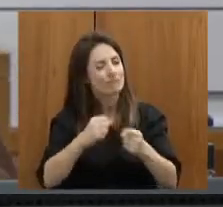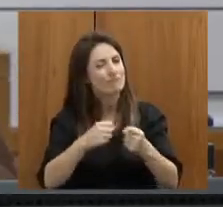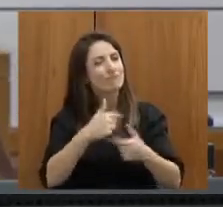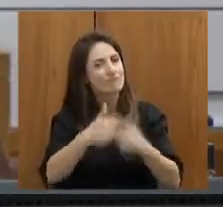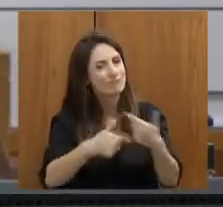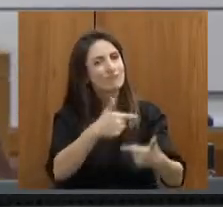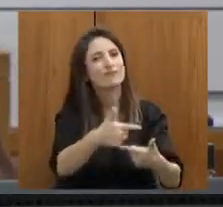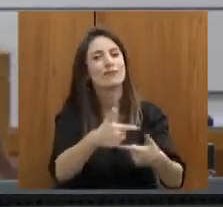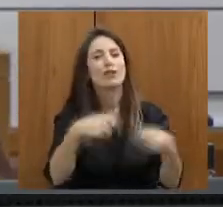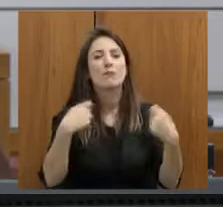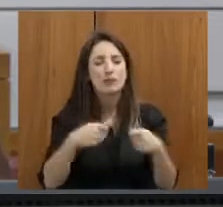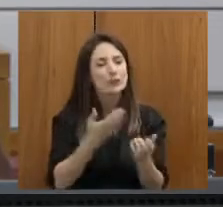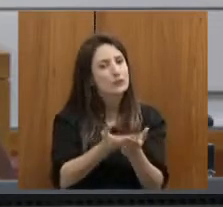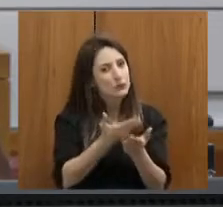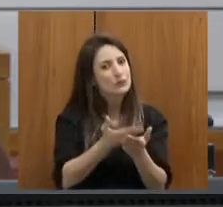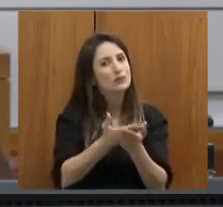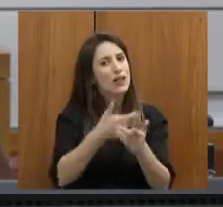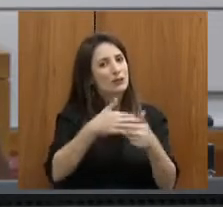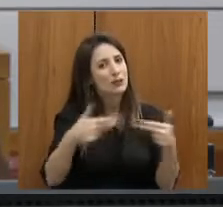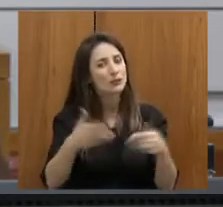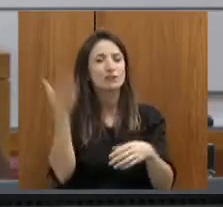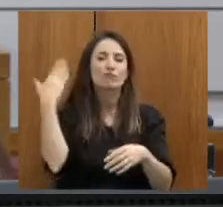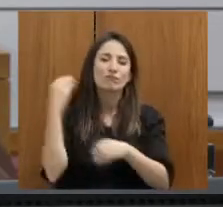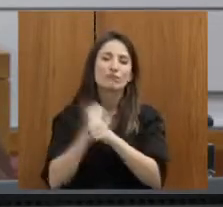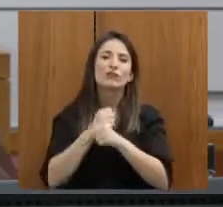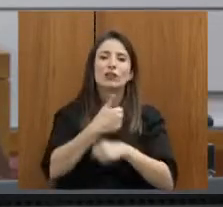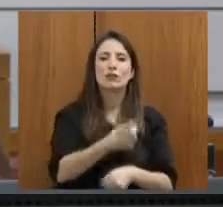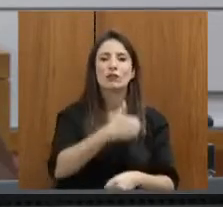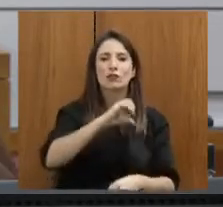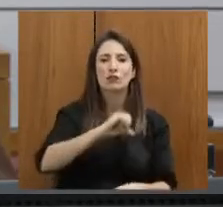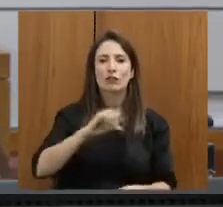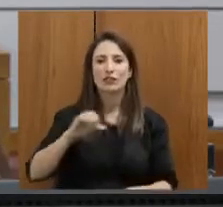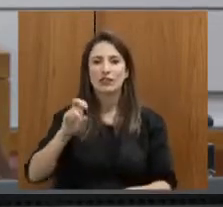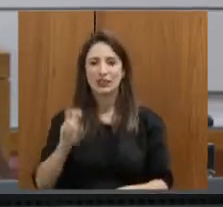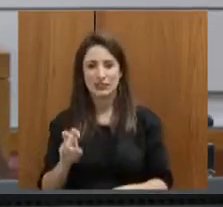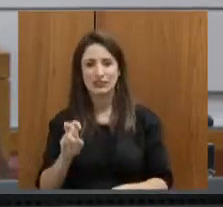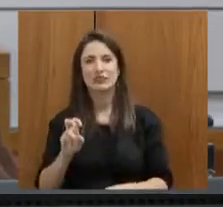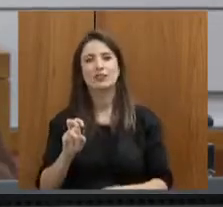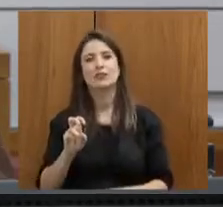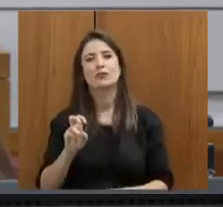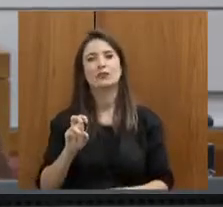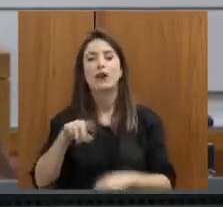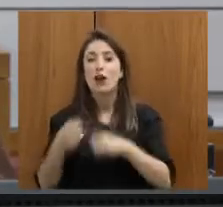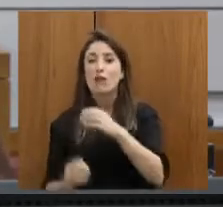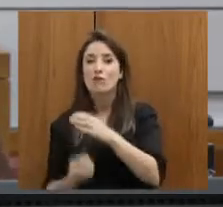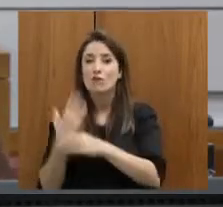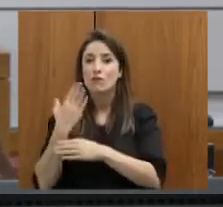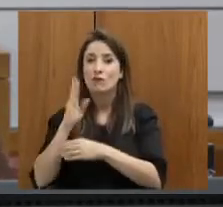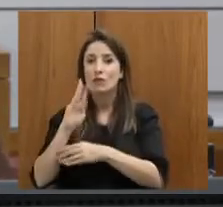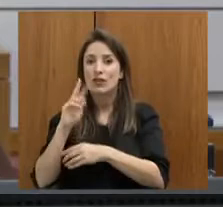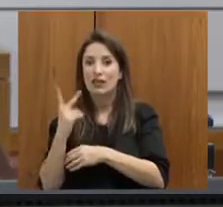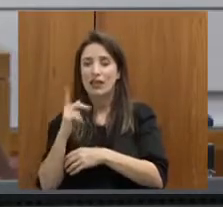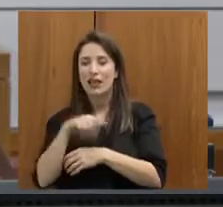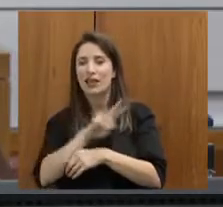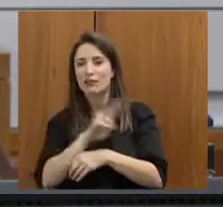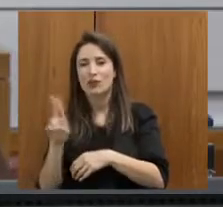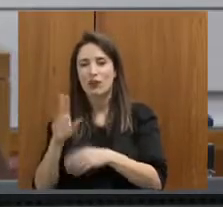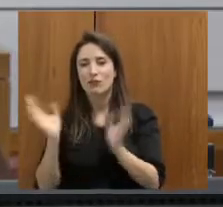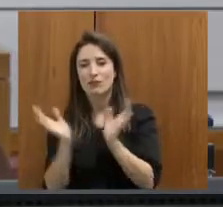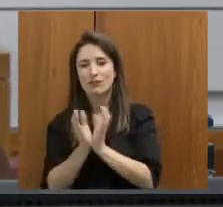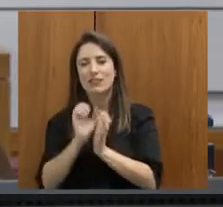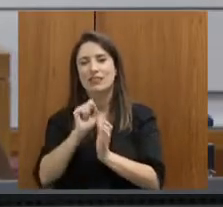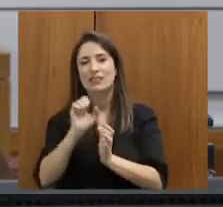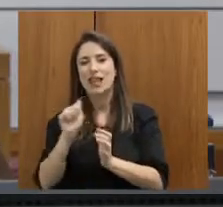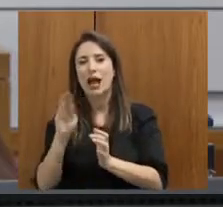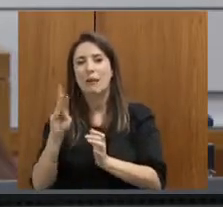precisamos estudar em 1995 a gente fundo em Belo Horizonte você abra até o coletivo de empresários e empreendedores